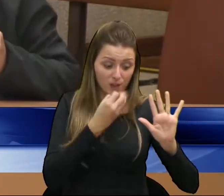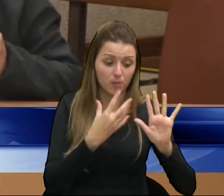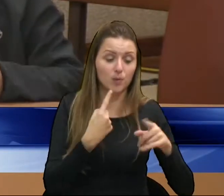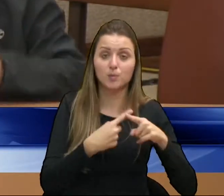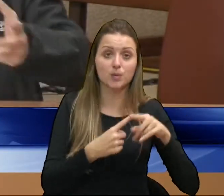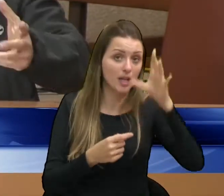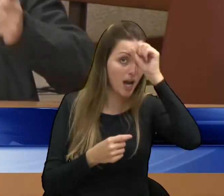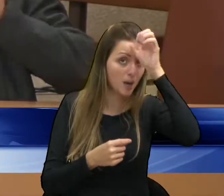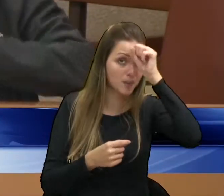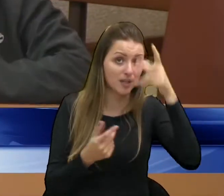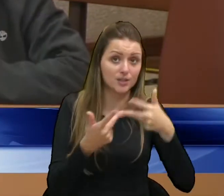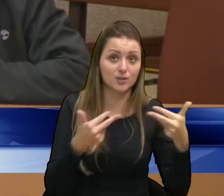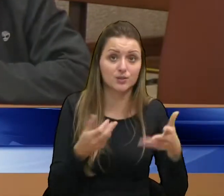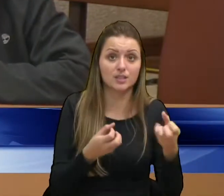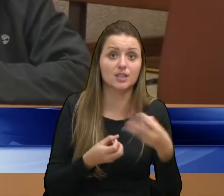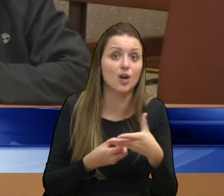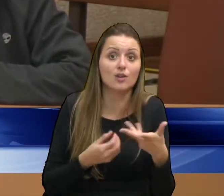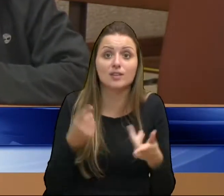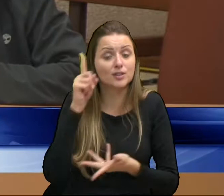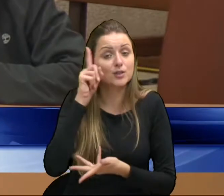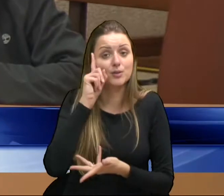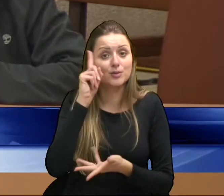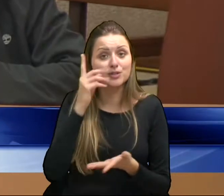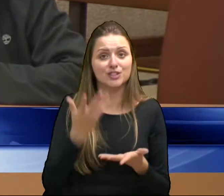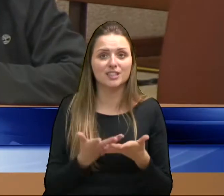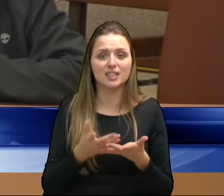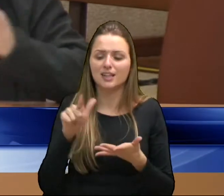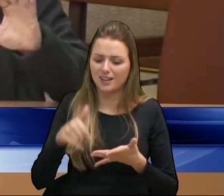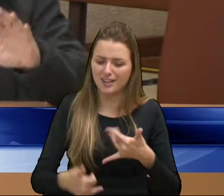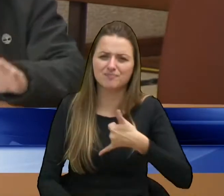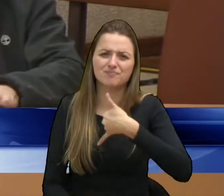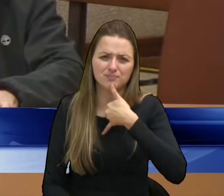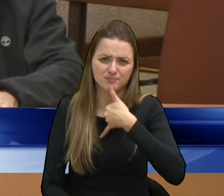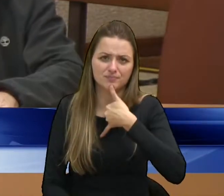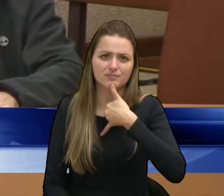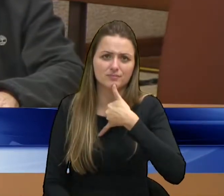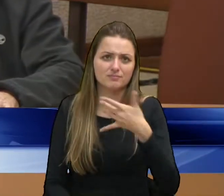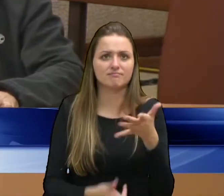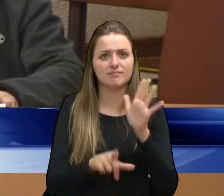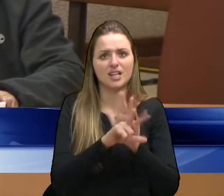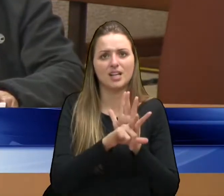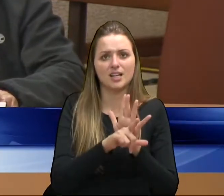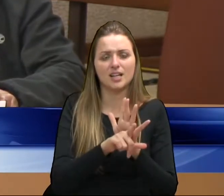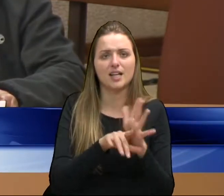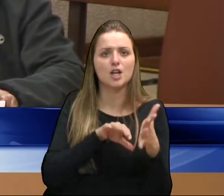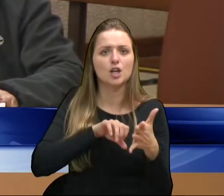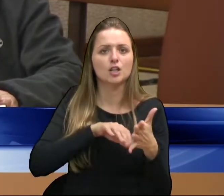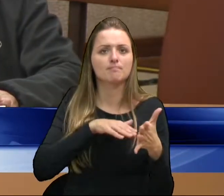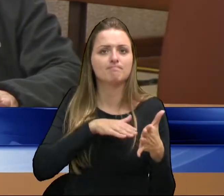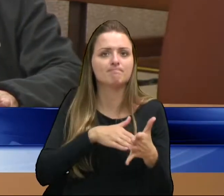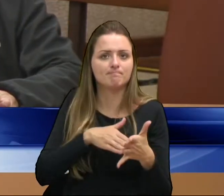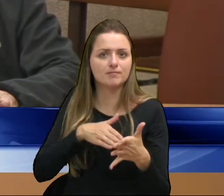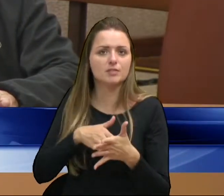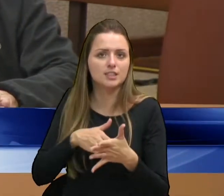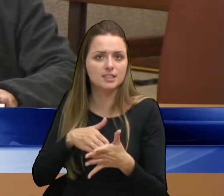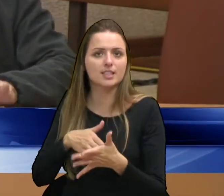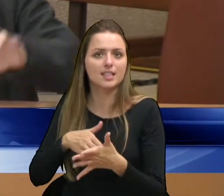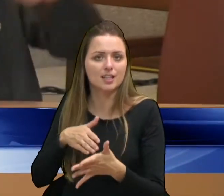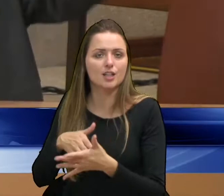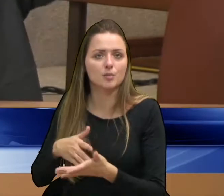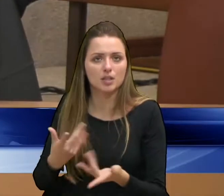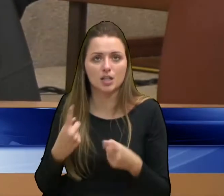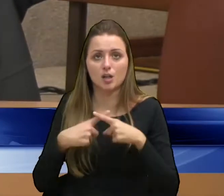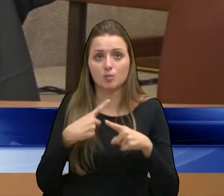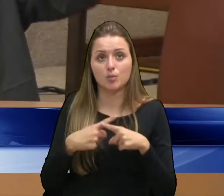mais coisas quando participa das, né? Então é lamentável. Nessa lei tem que amarrar tudo que for possível, porque